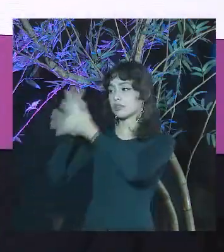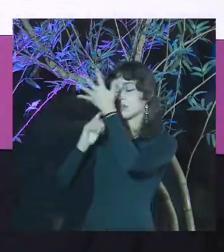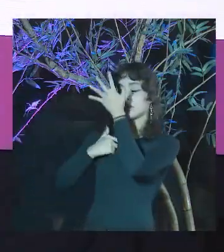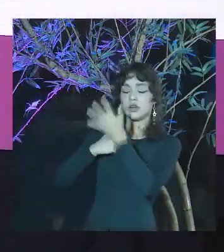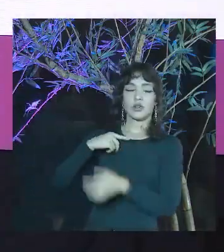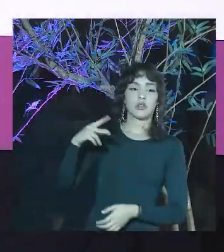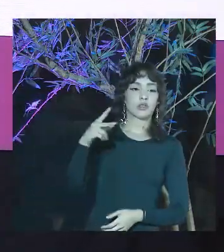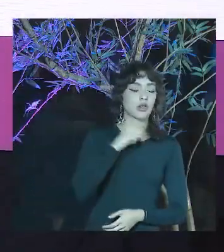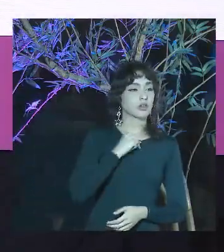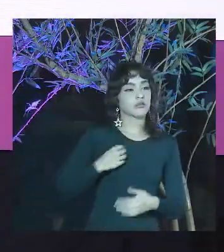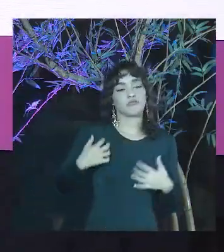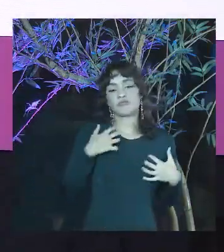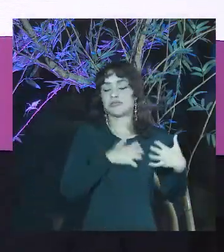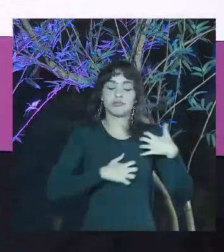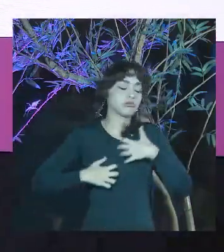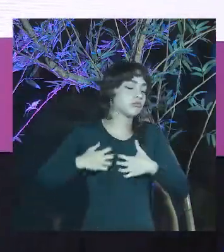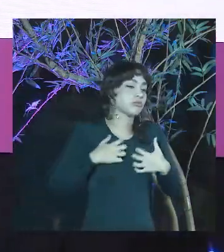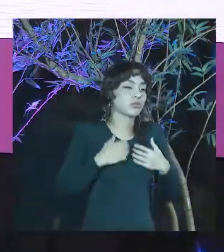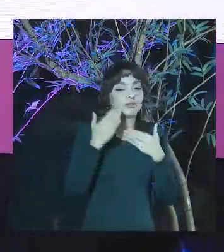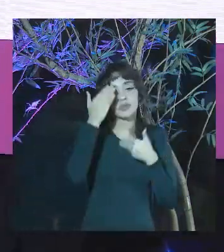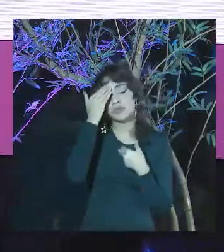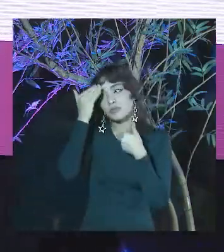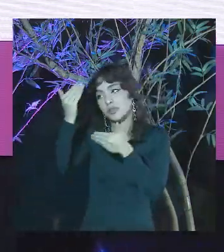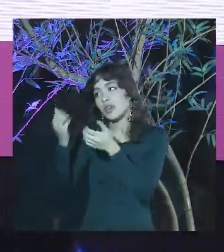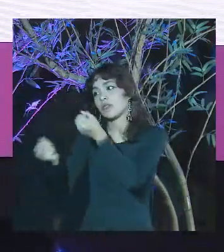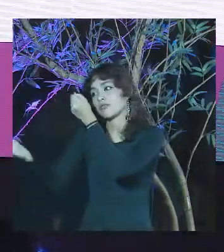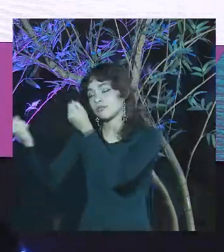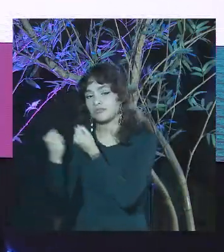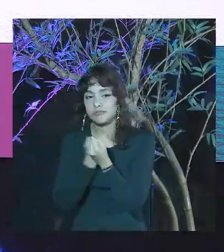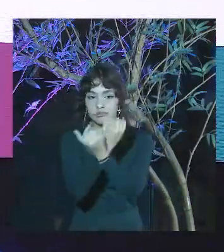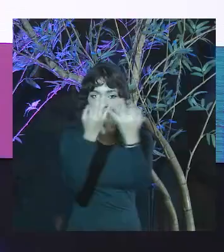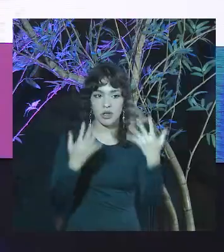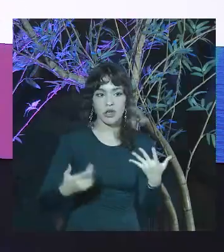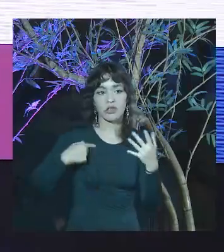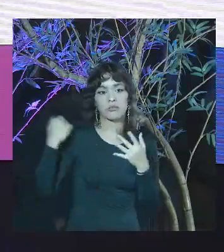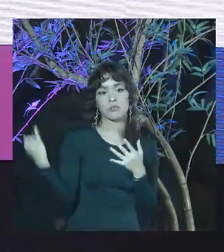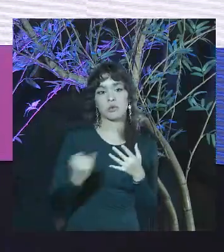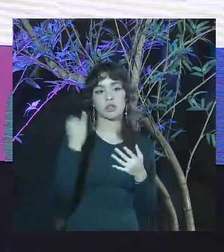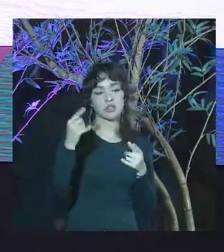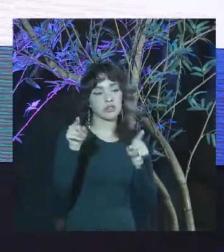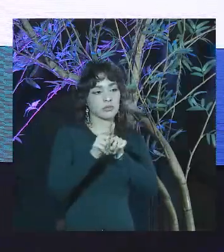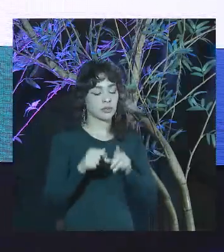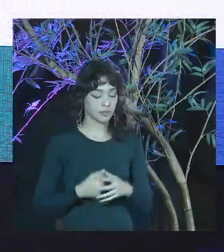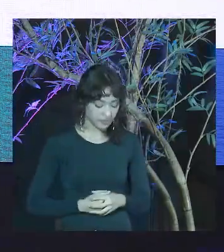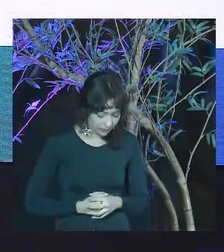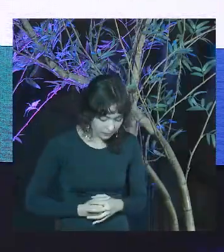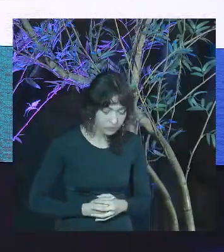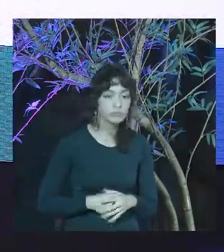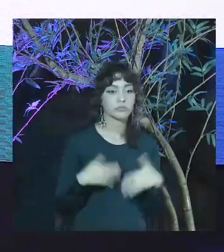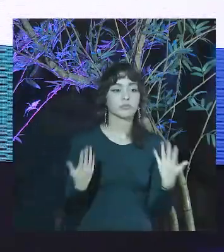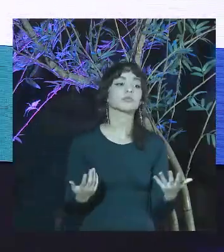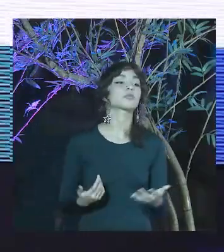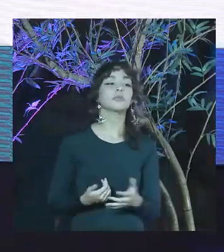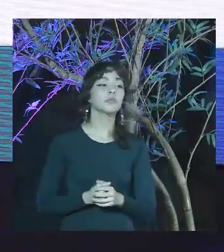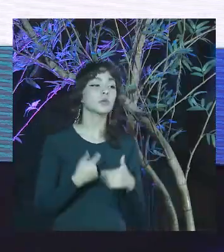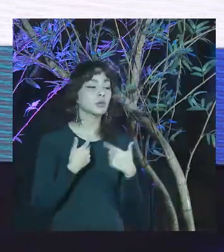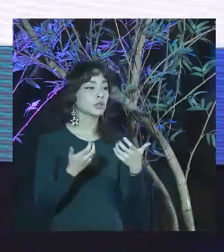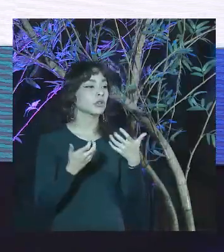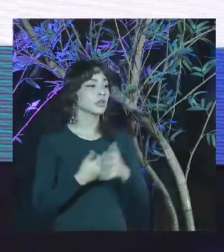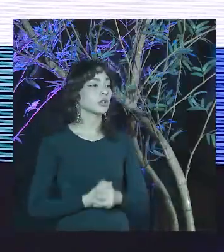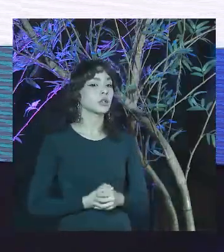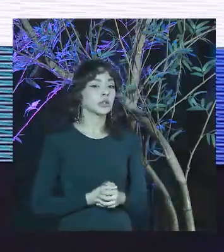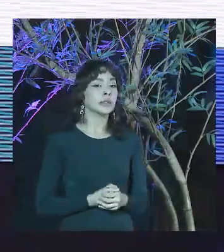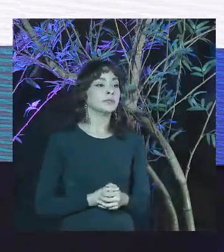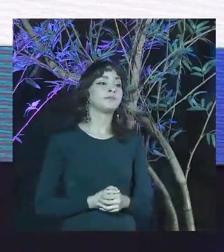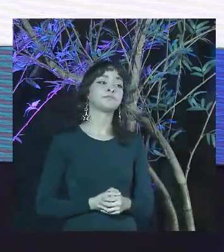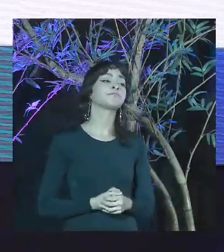angustiante. Então, obrigado por compartilhar com a gente essa mensagem tão importante aqui. Bom, eu queria